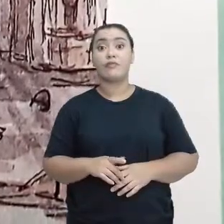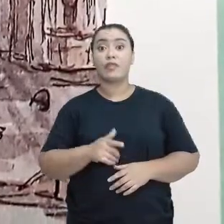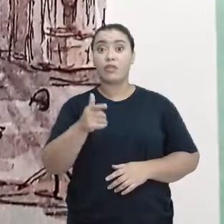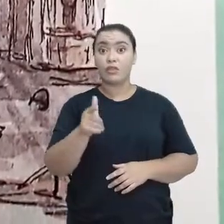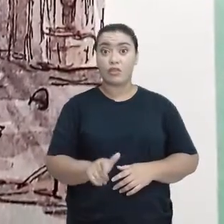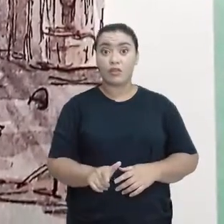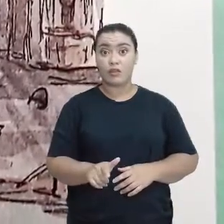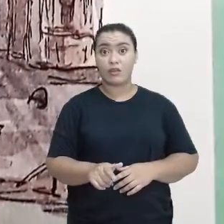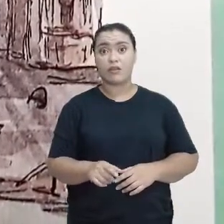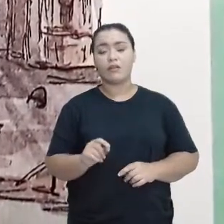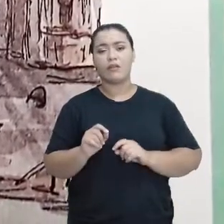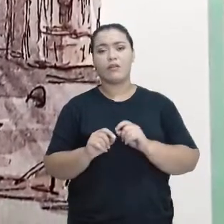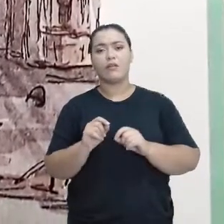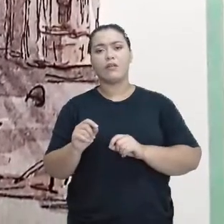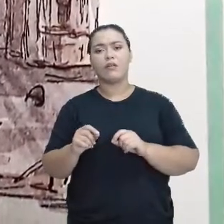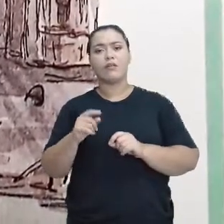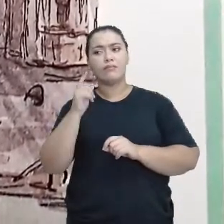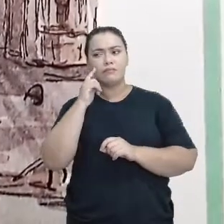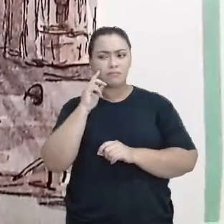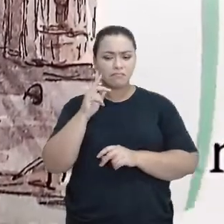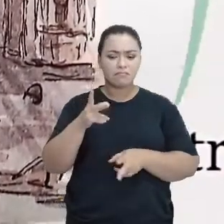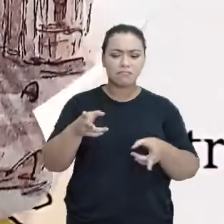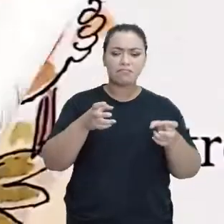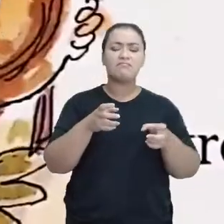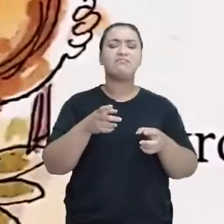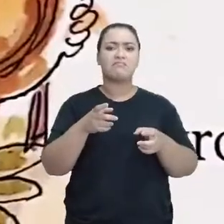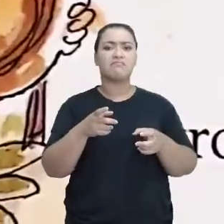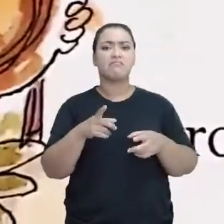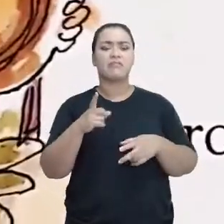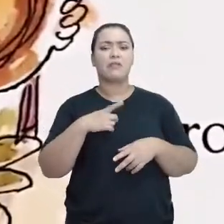Leonardo testemunhava o poder da natureza.